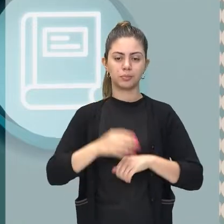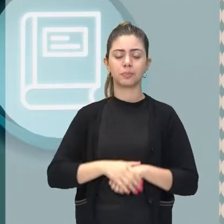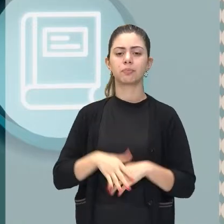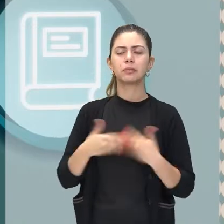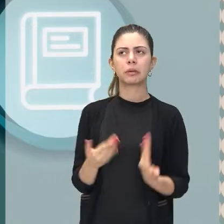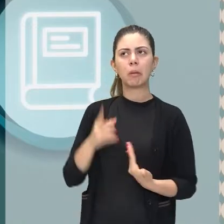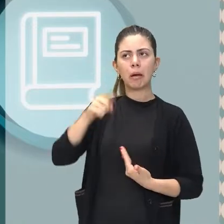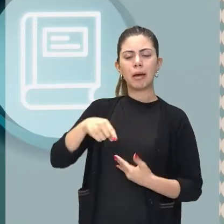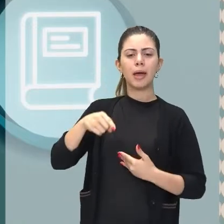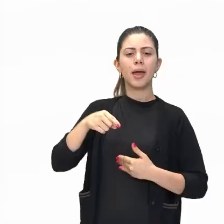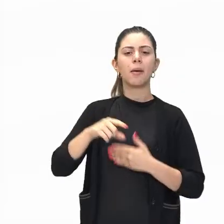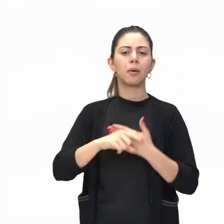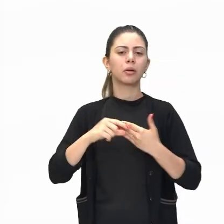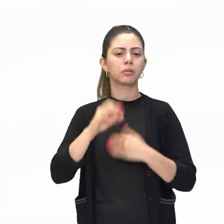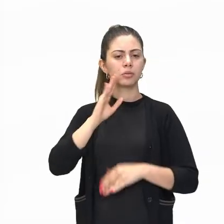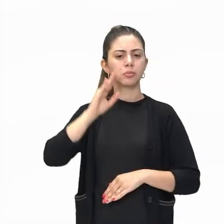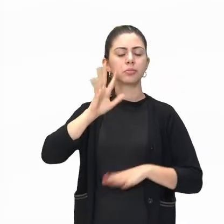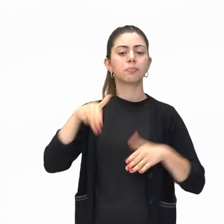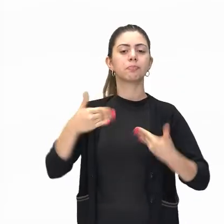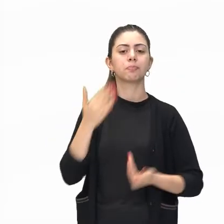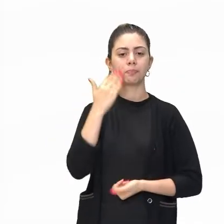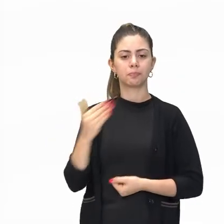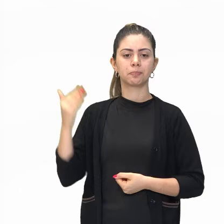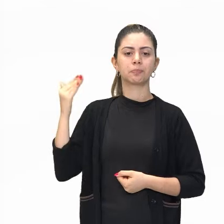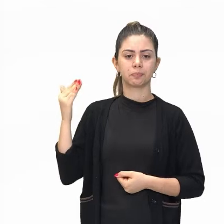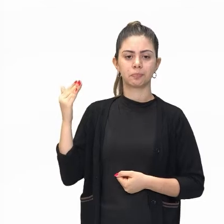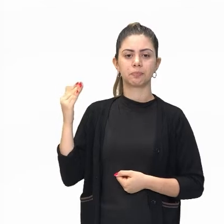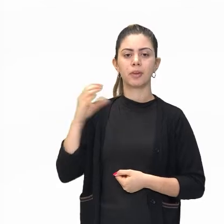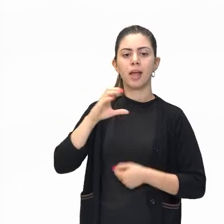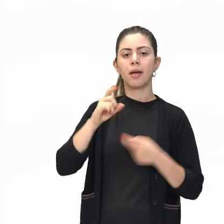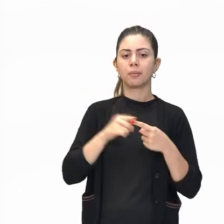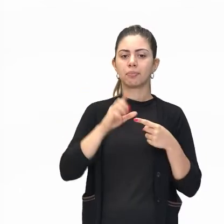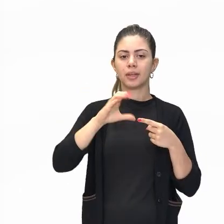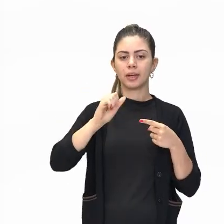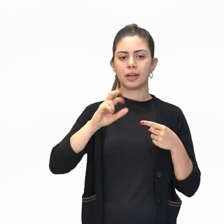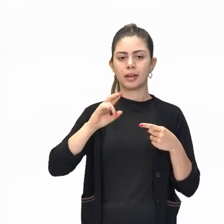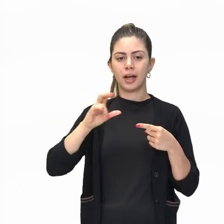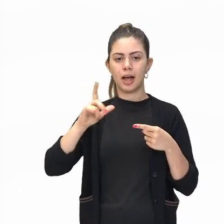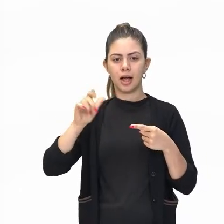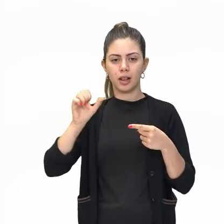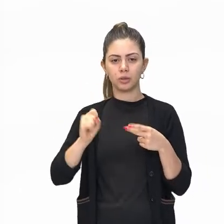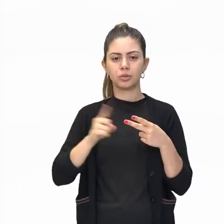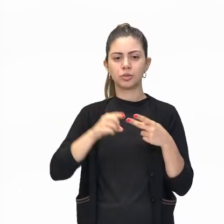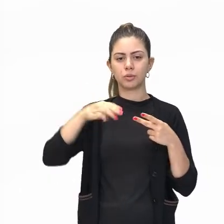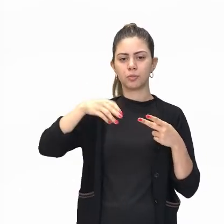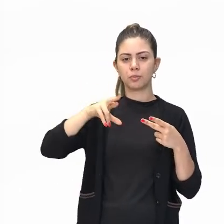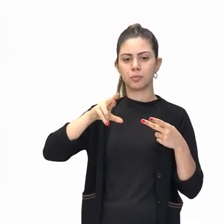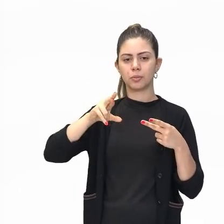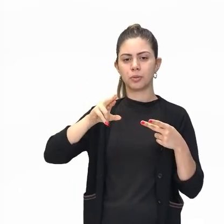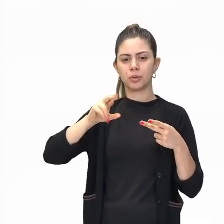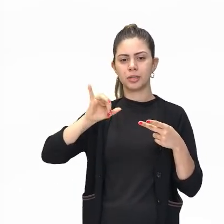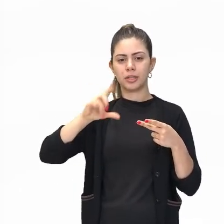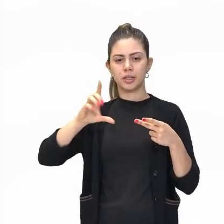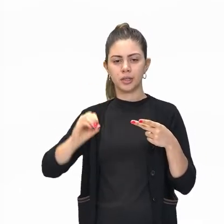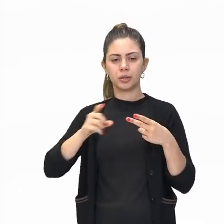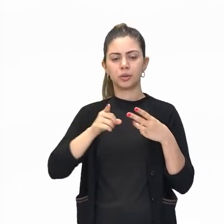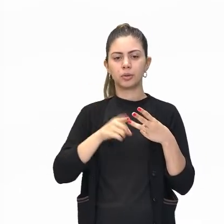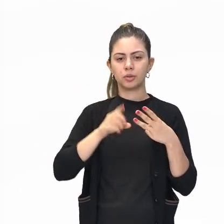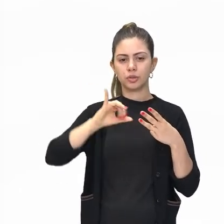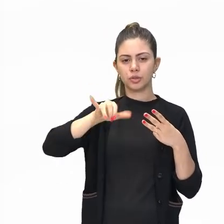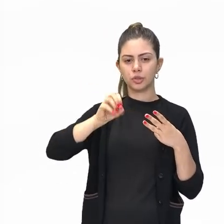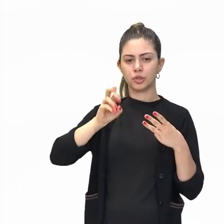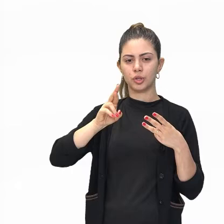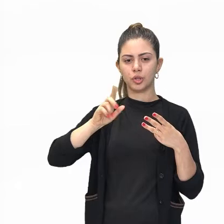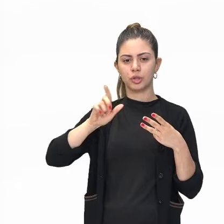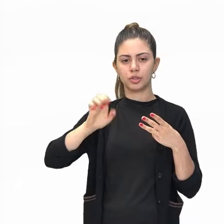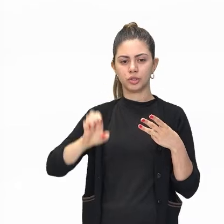se destacou? Olha só, quem se destacou aí foi Carlos Drummond de Andrade, Murilo Mendes, Jorge Lima, Cecília